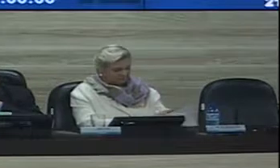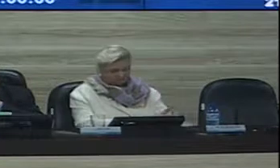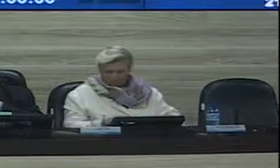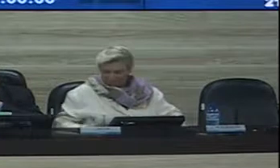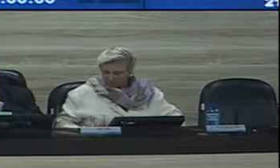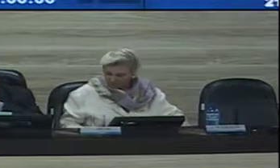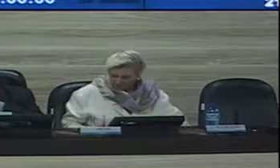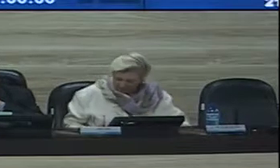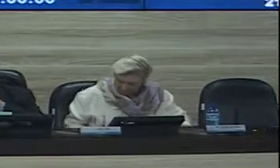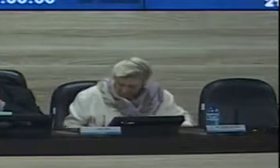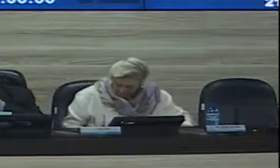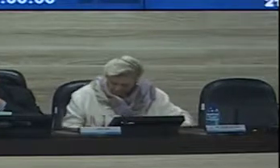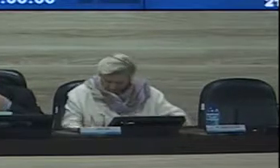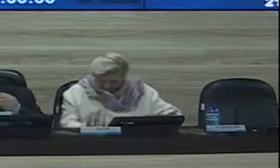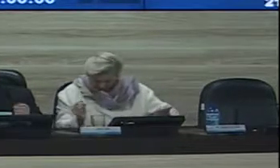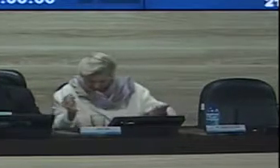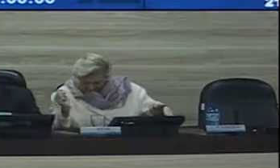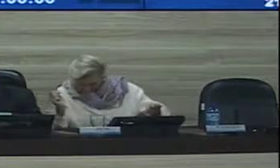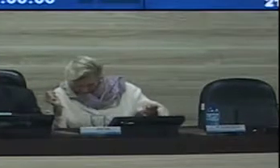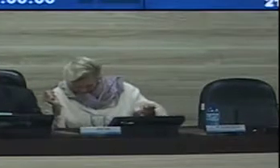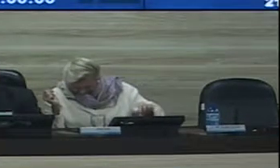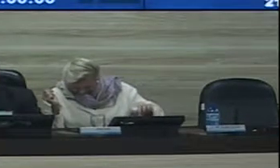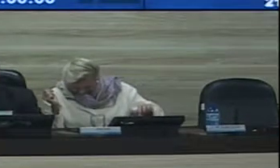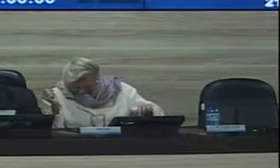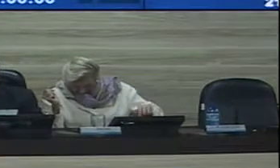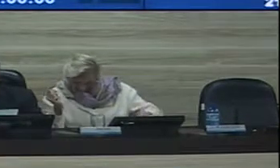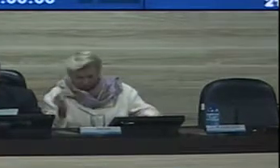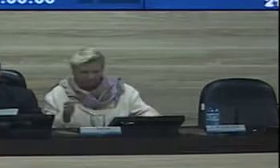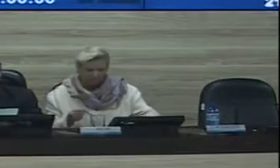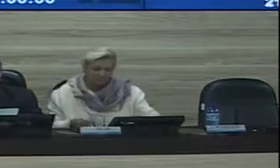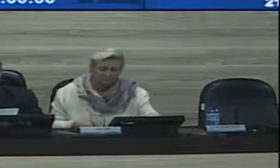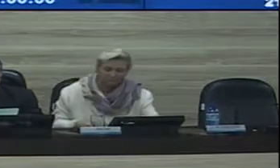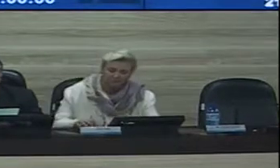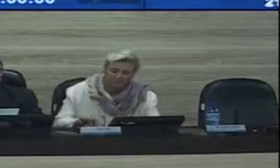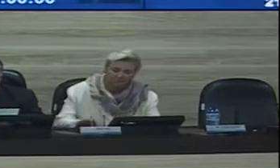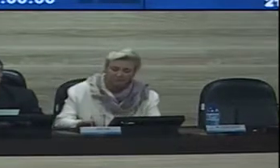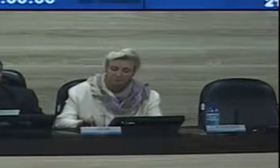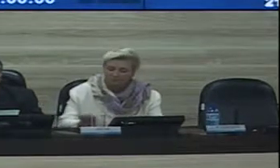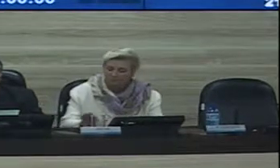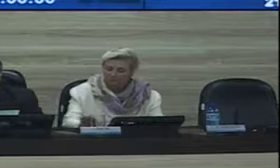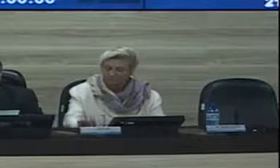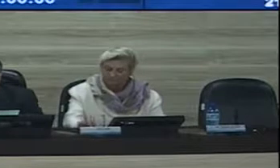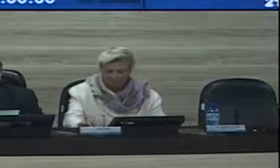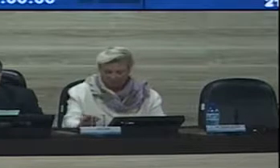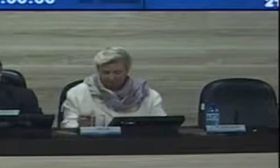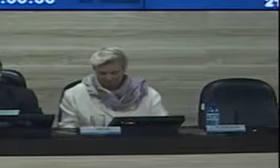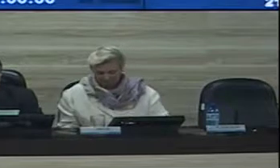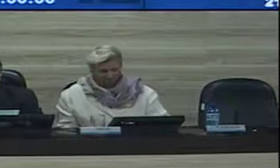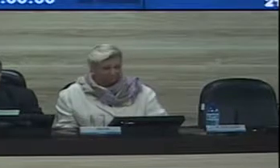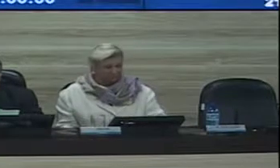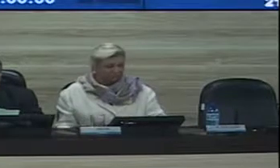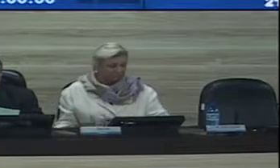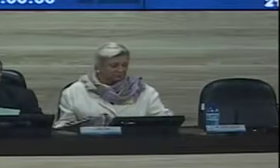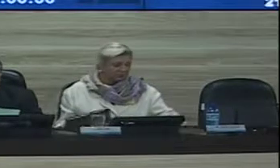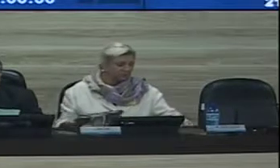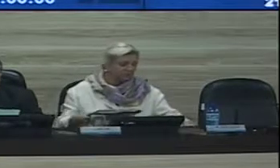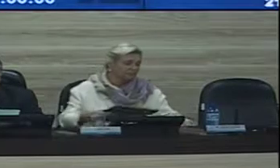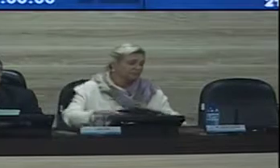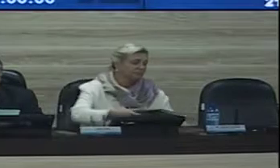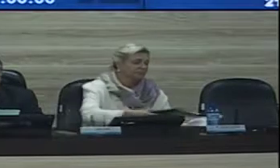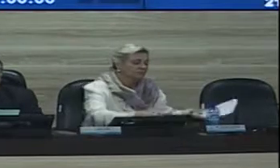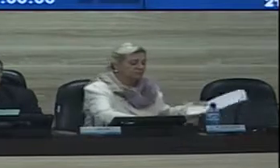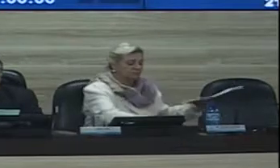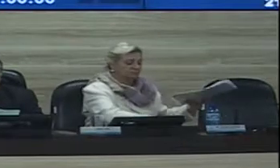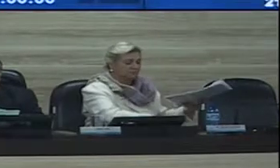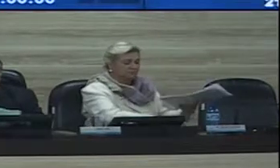institui no âmbito da câmara municipal de limeira a comissão de assuntos relevantes para estudo e implantação de políticas públicas para a